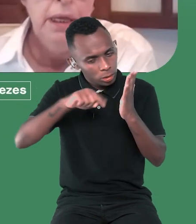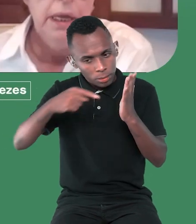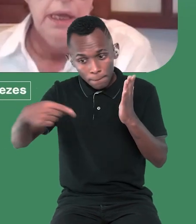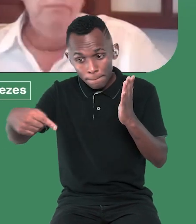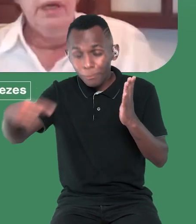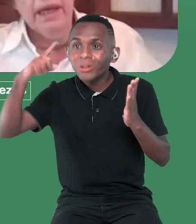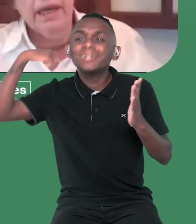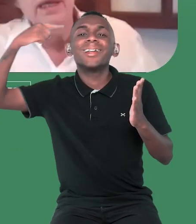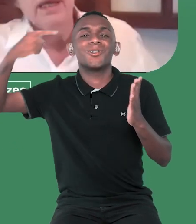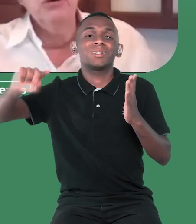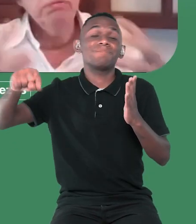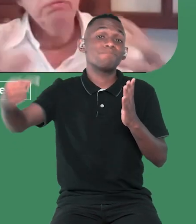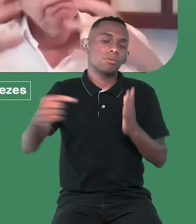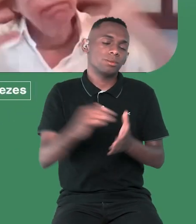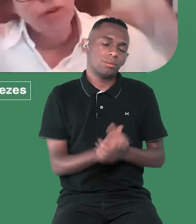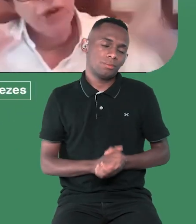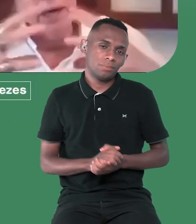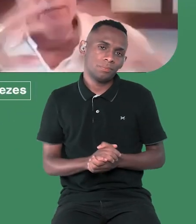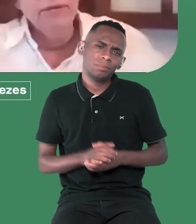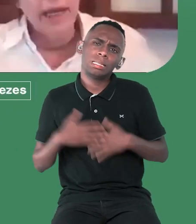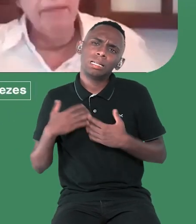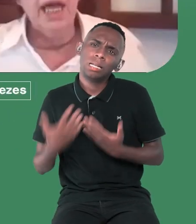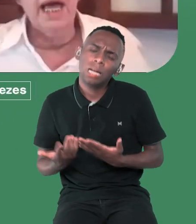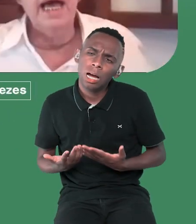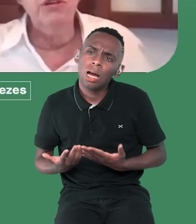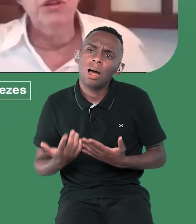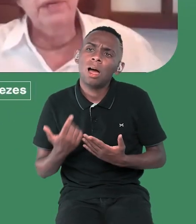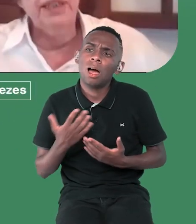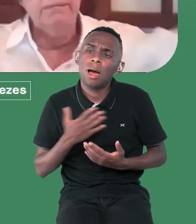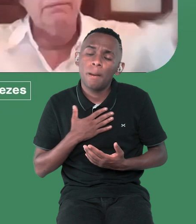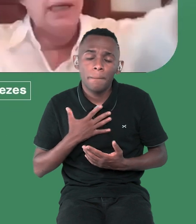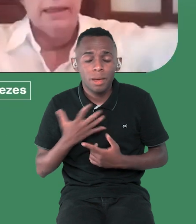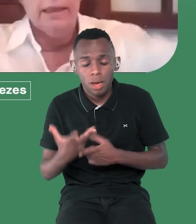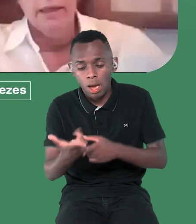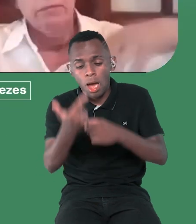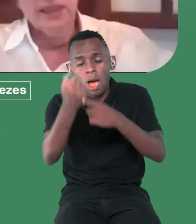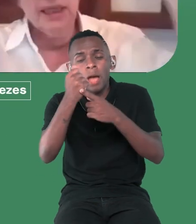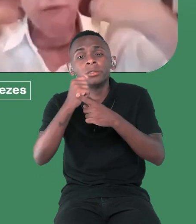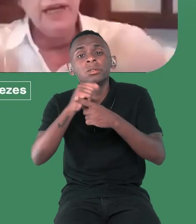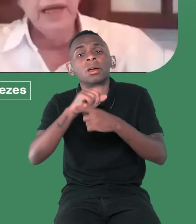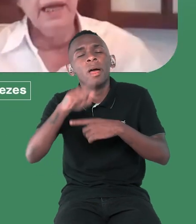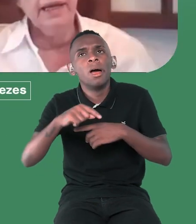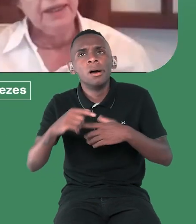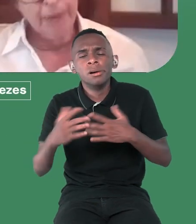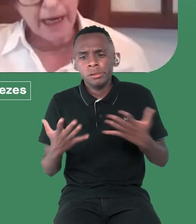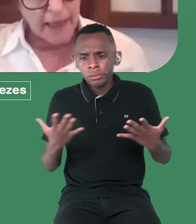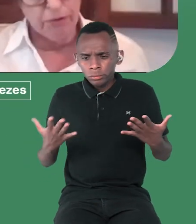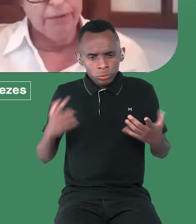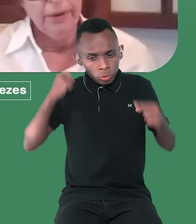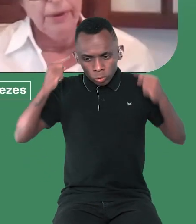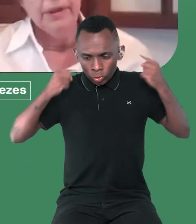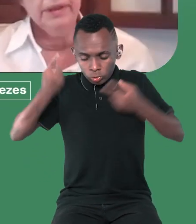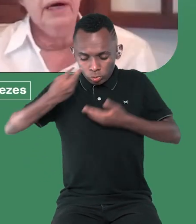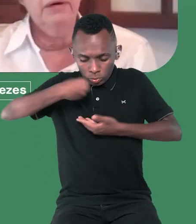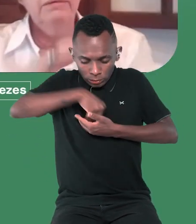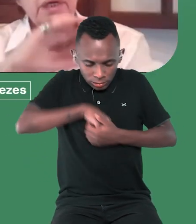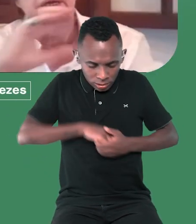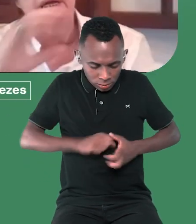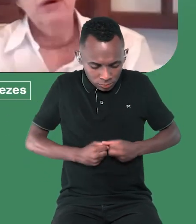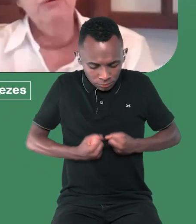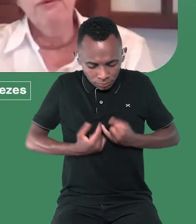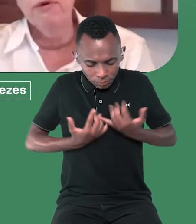apresentação de um pássaro, tipo, que pássaro é esse, né? Brilho de vidro nas penas, algas marinhas no